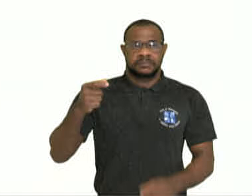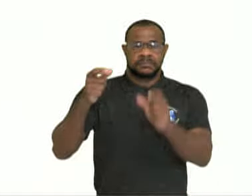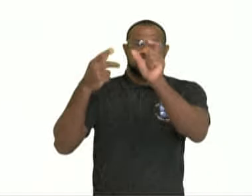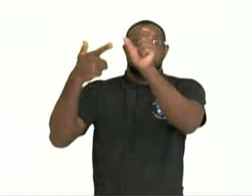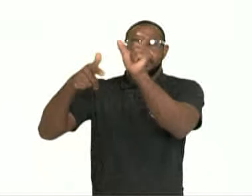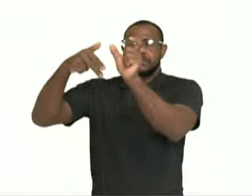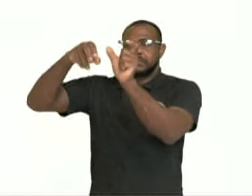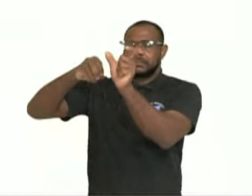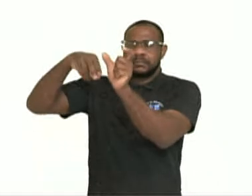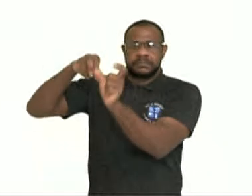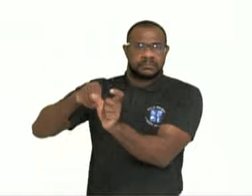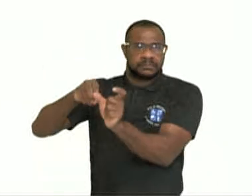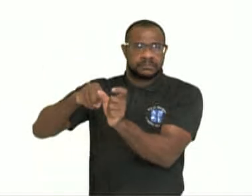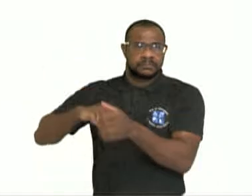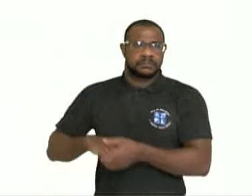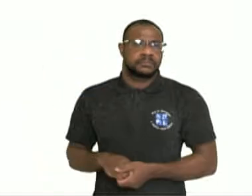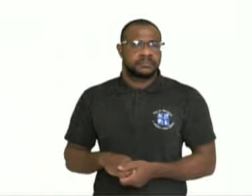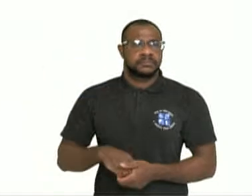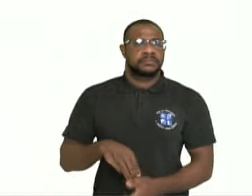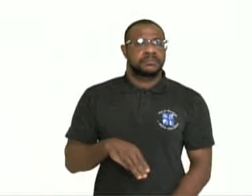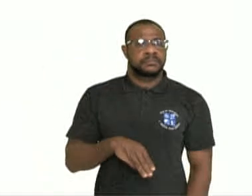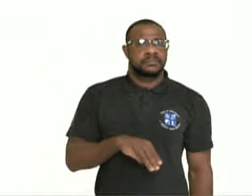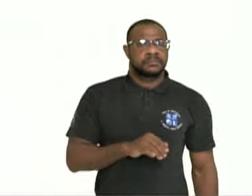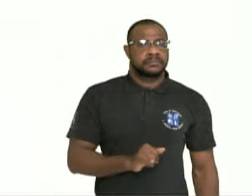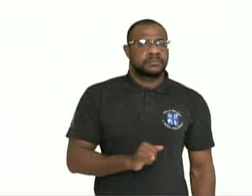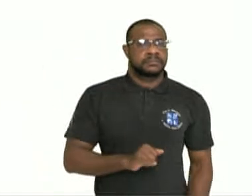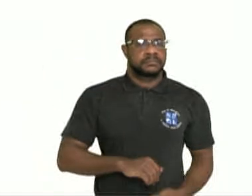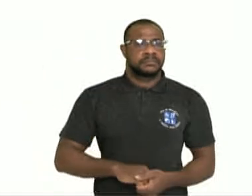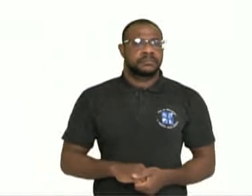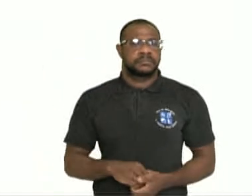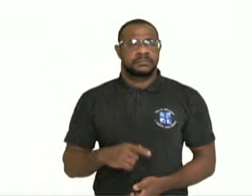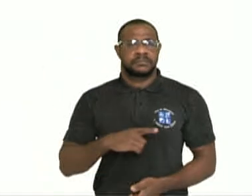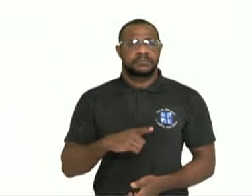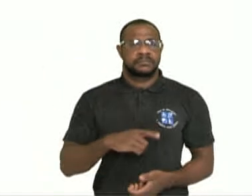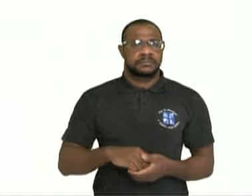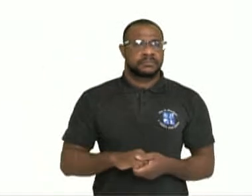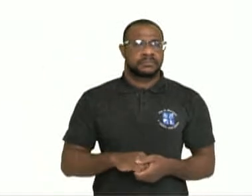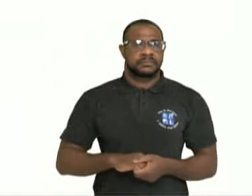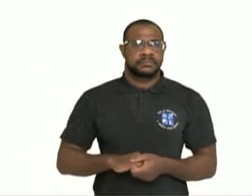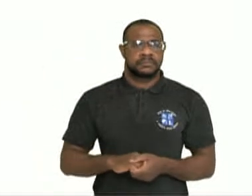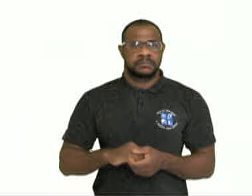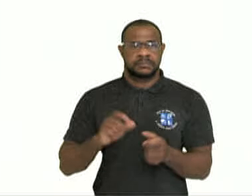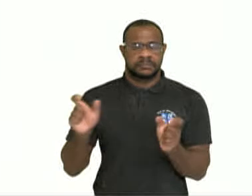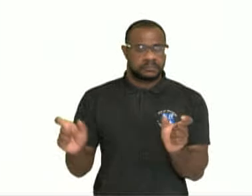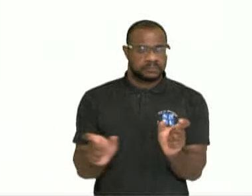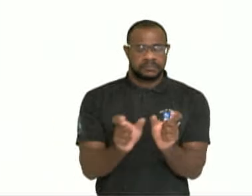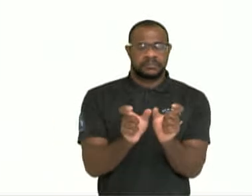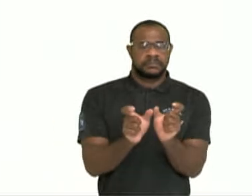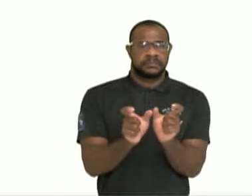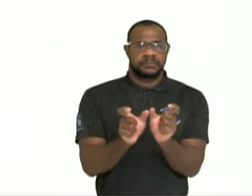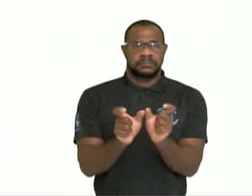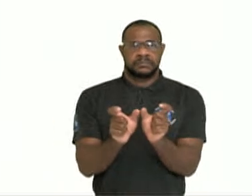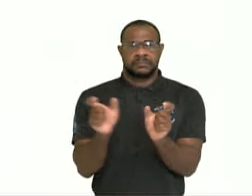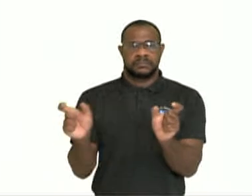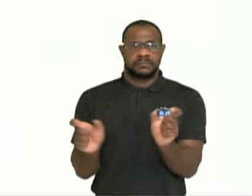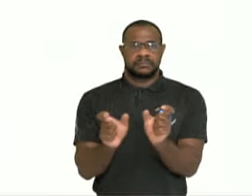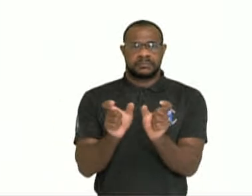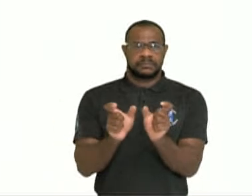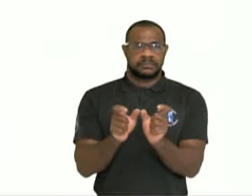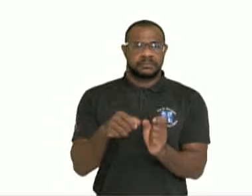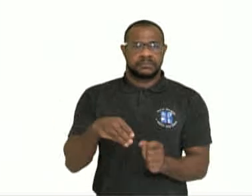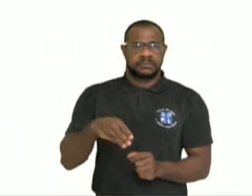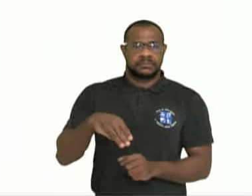destaque, ni mi dueño, né? Temos aí a conjunção aparecendo, ni soy tuya, ni